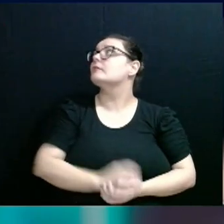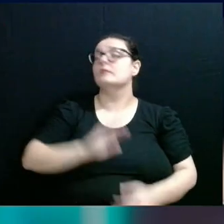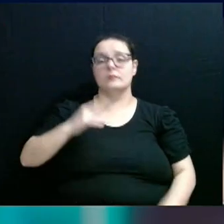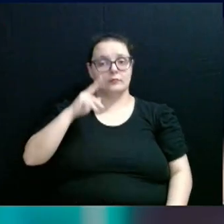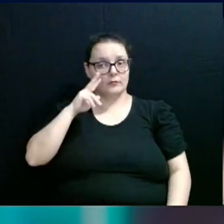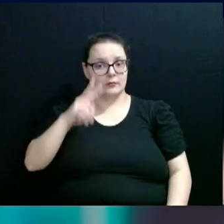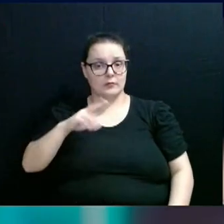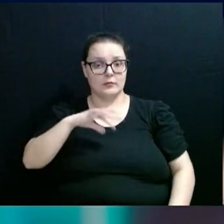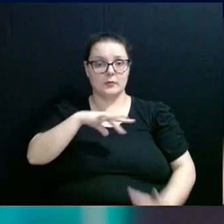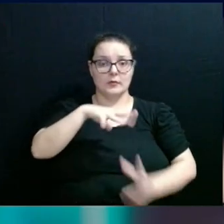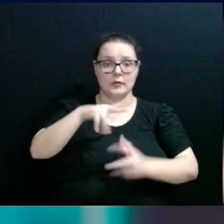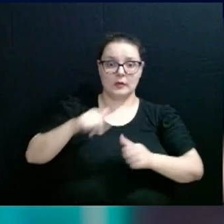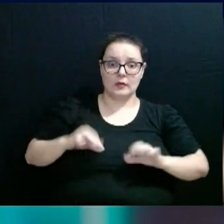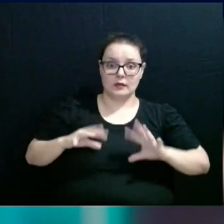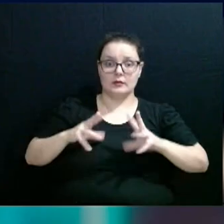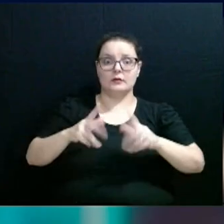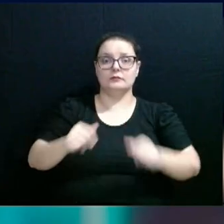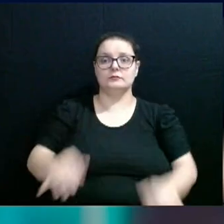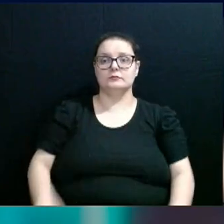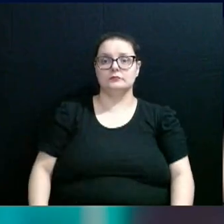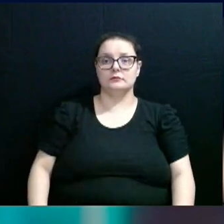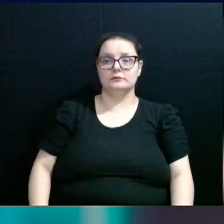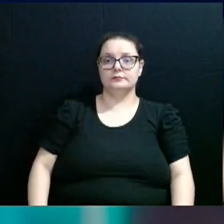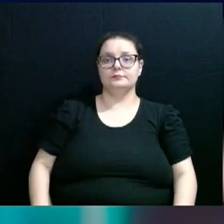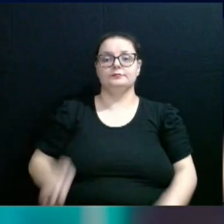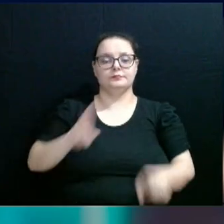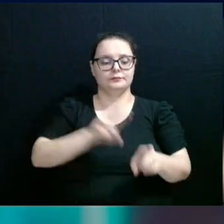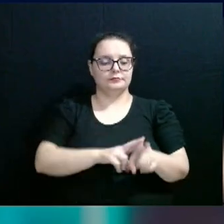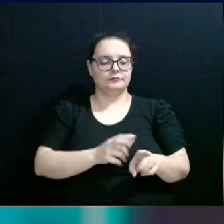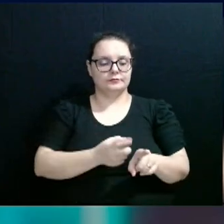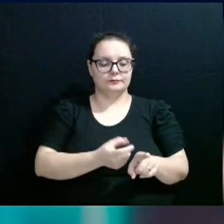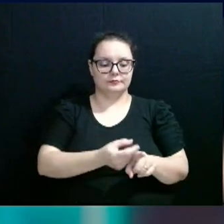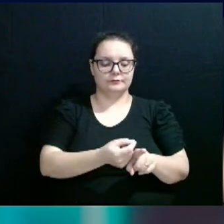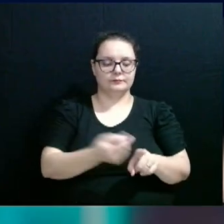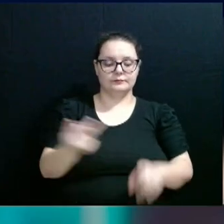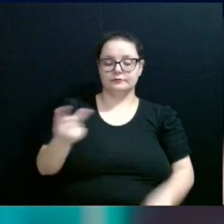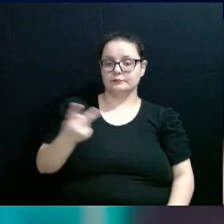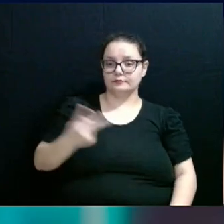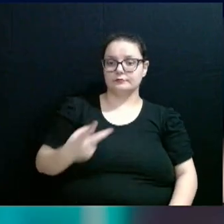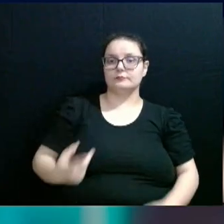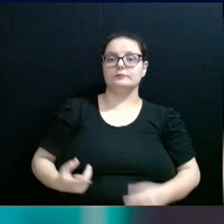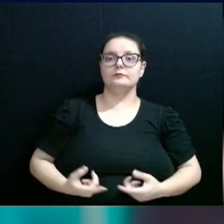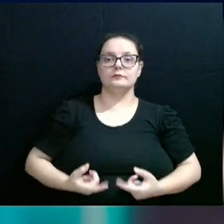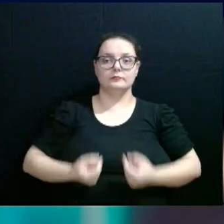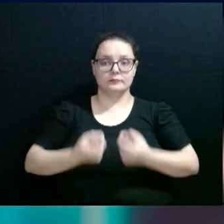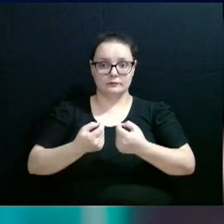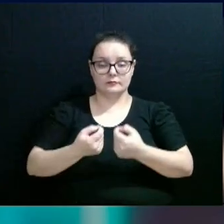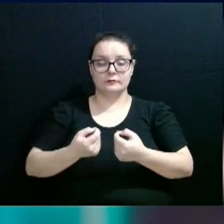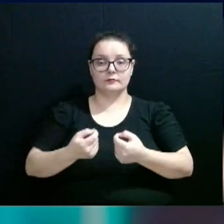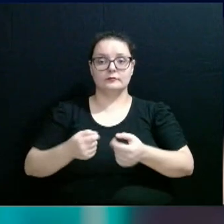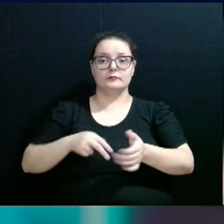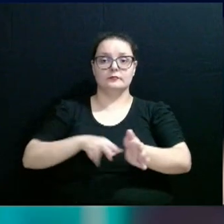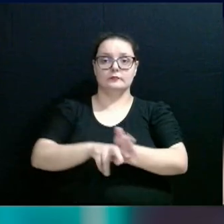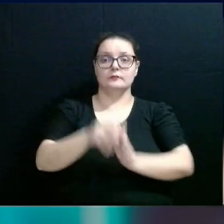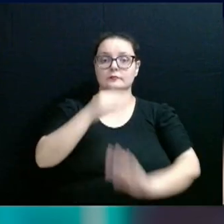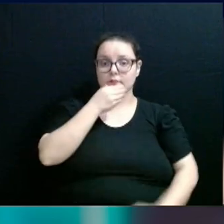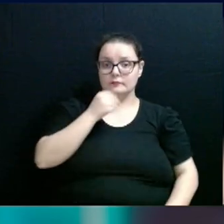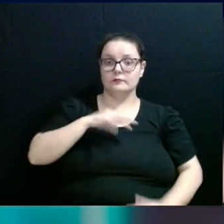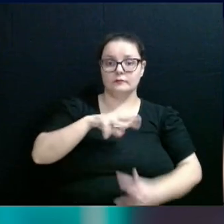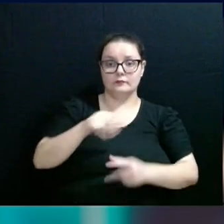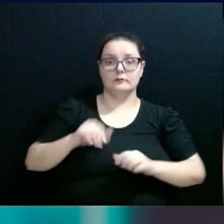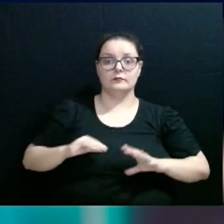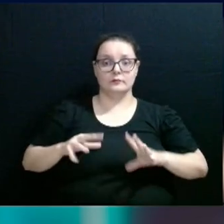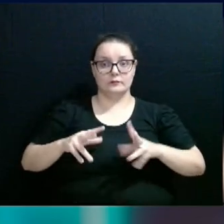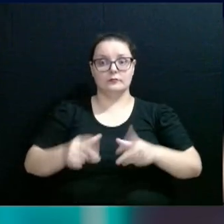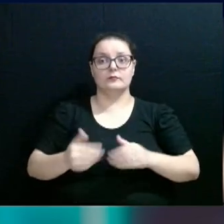inteiro, o câncer de próstata é o segundo câncer diagnosticado em homens no mundo como um todo, atrás do câncer